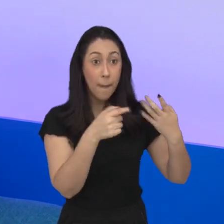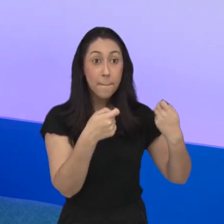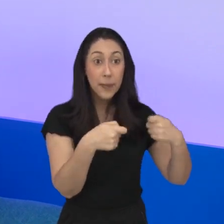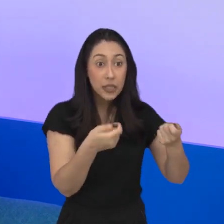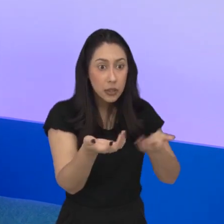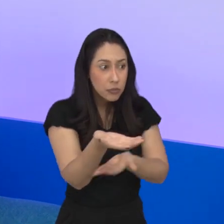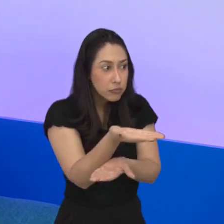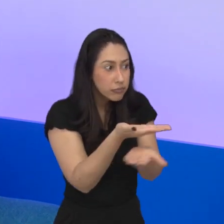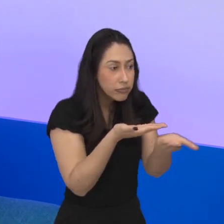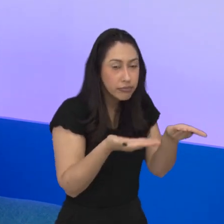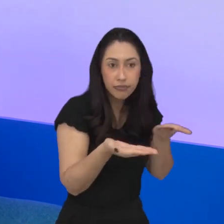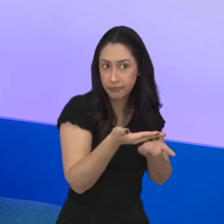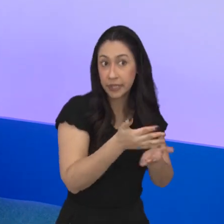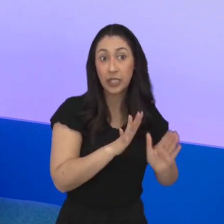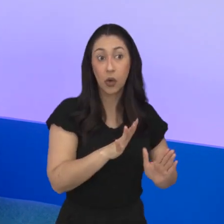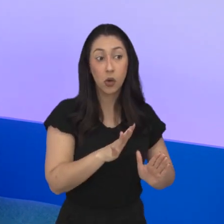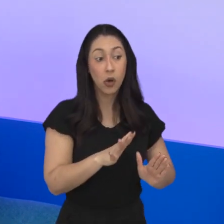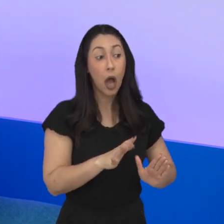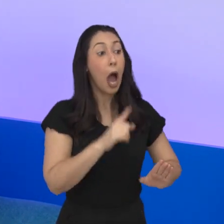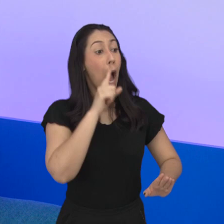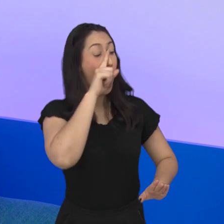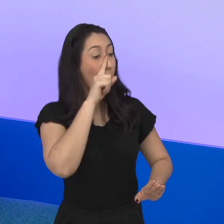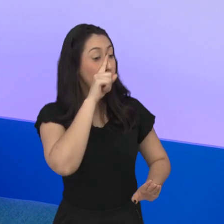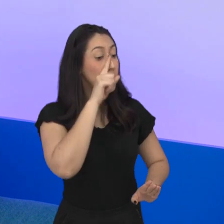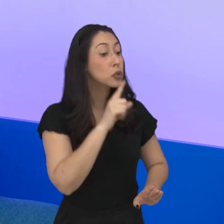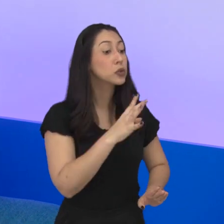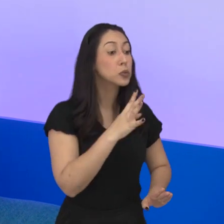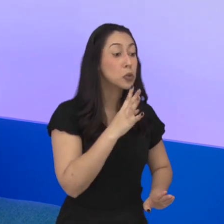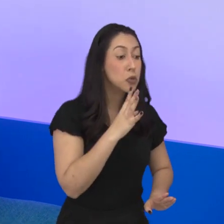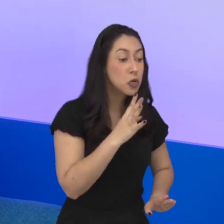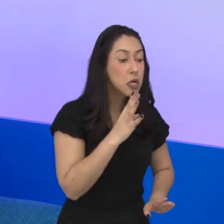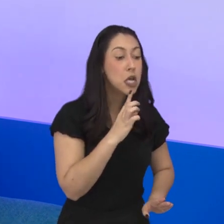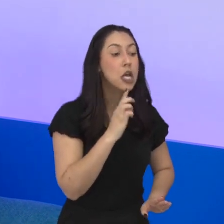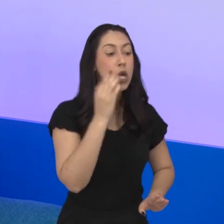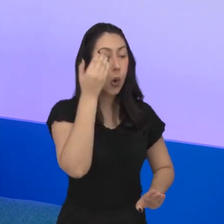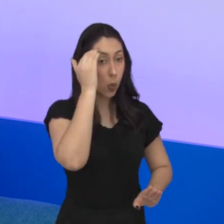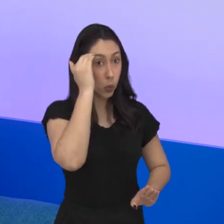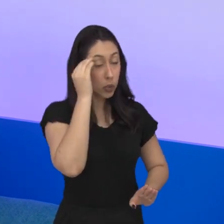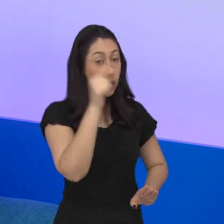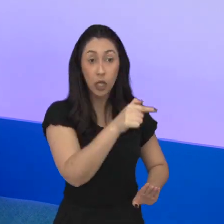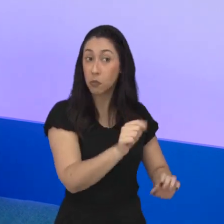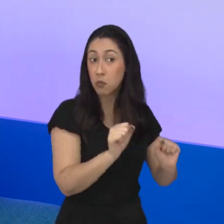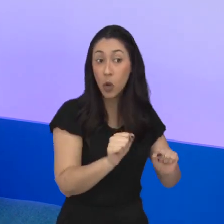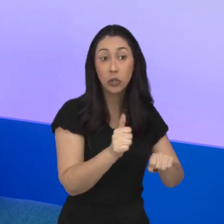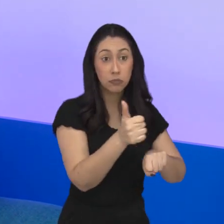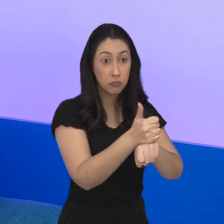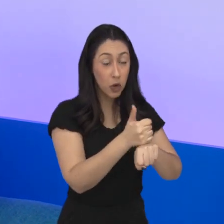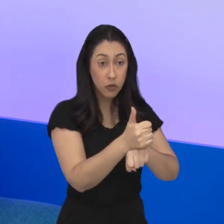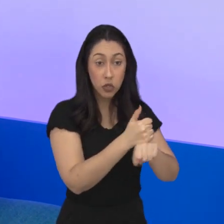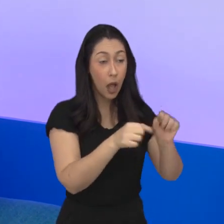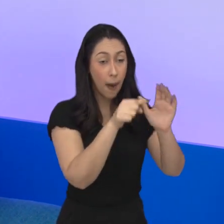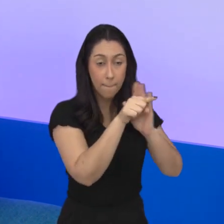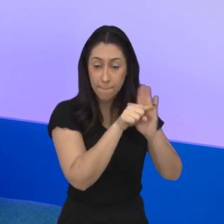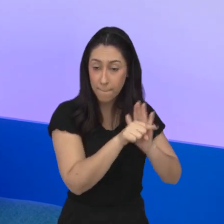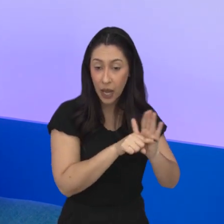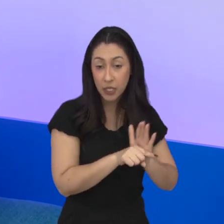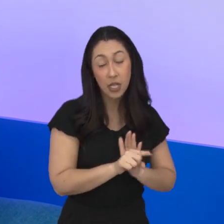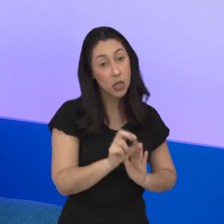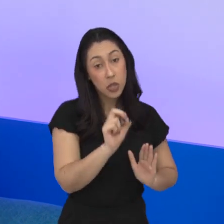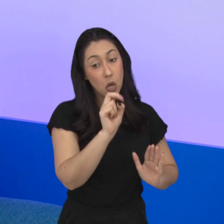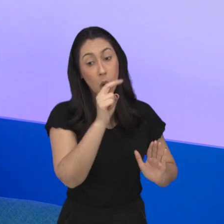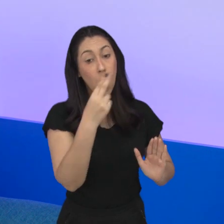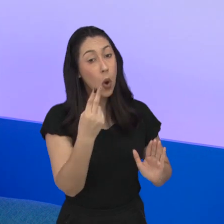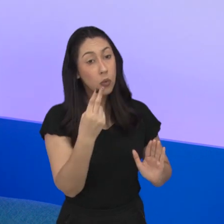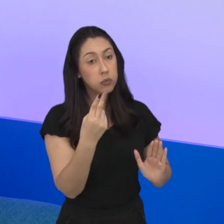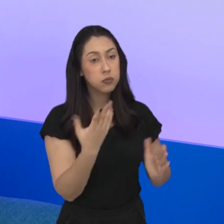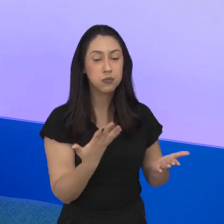esses eixos têm que trabalhar junto. Então, conhecer o risco é fundamental. Isso pode partir tanto dos pesquisadores, do próprio CEMADEM,